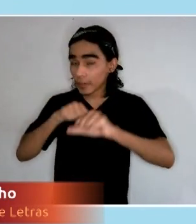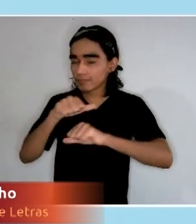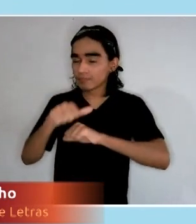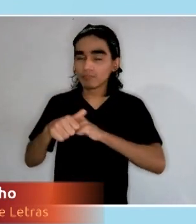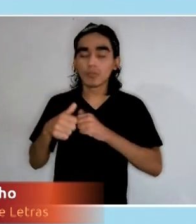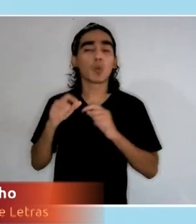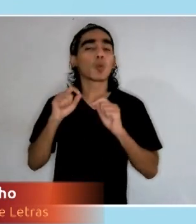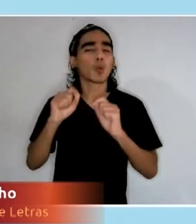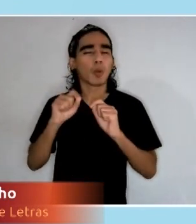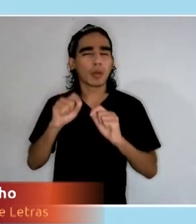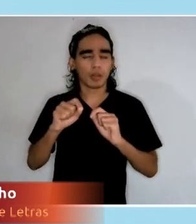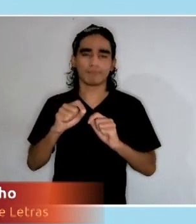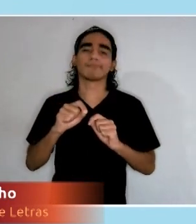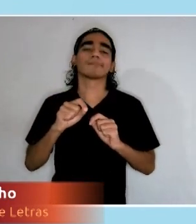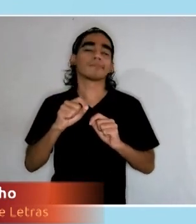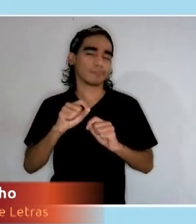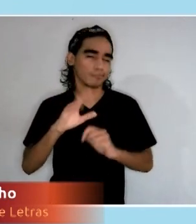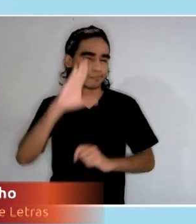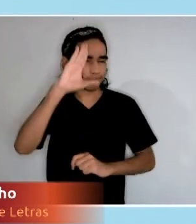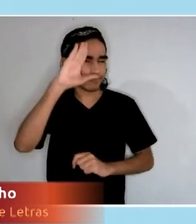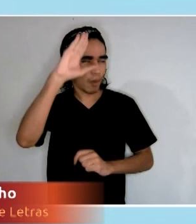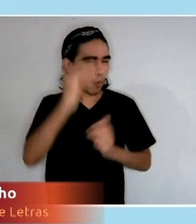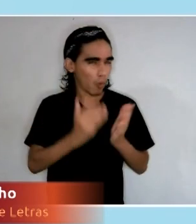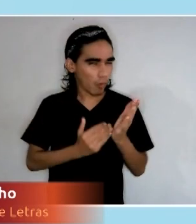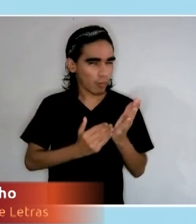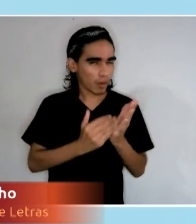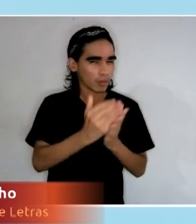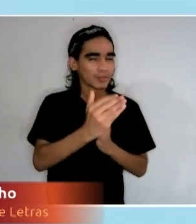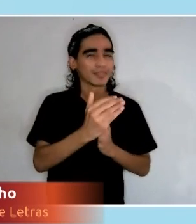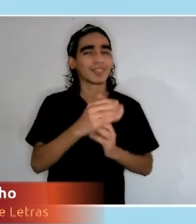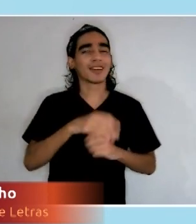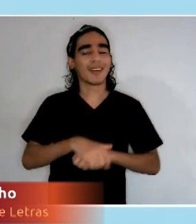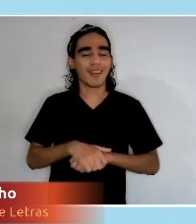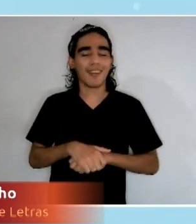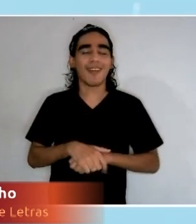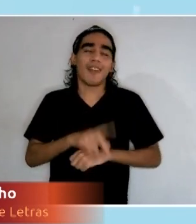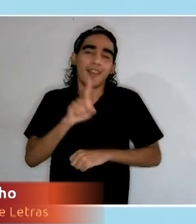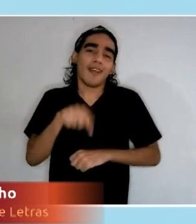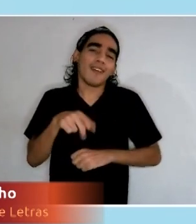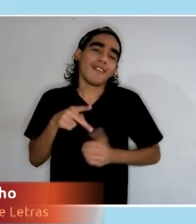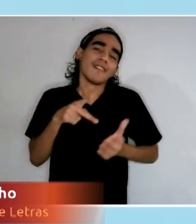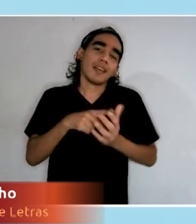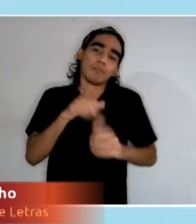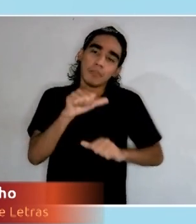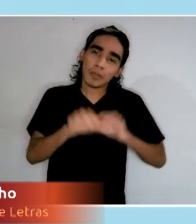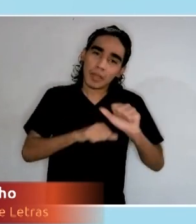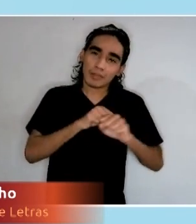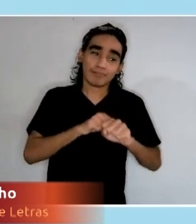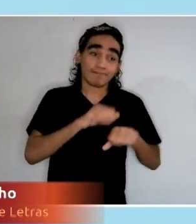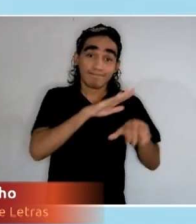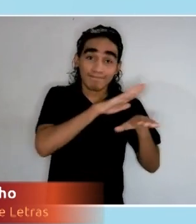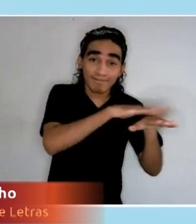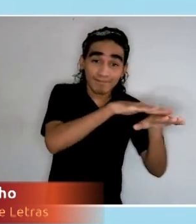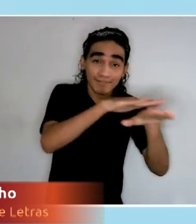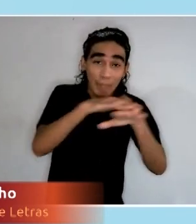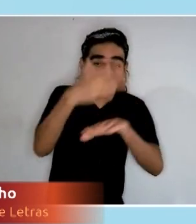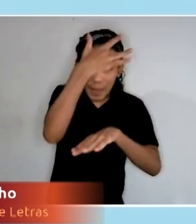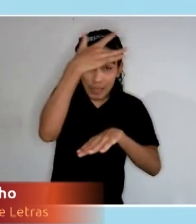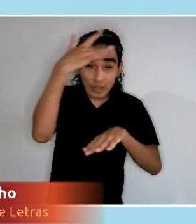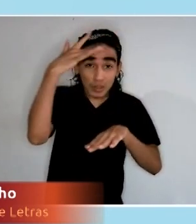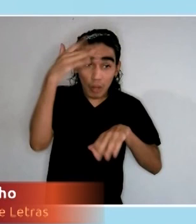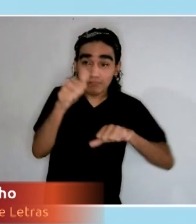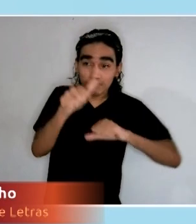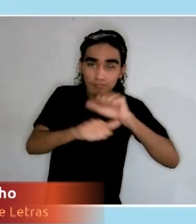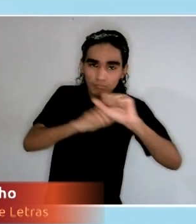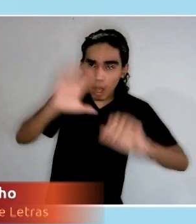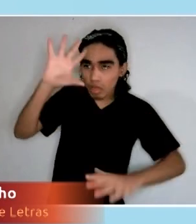e começa a partir, parece até aquela coisa meio piegas, mas é verdade, a mudança começa por nós. Nós temos que mudar